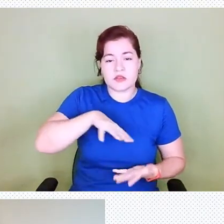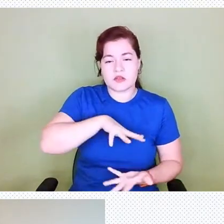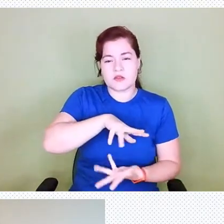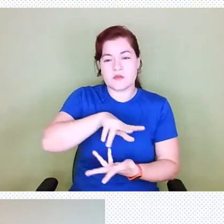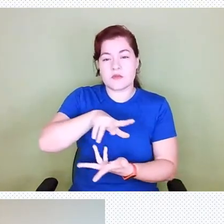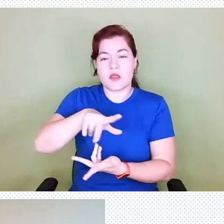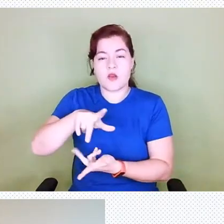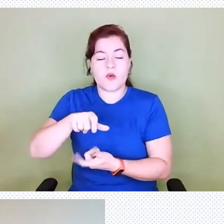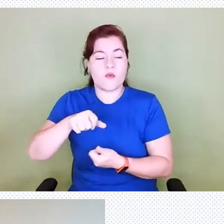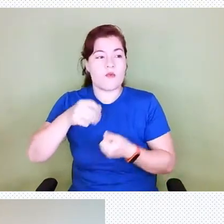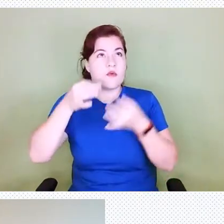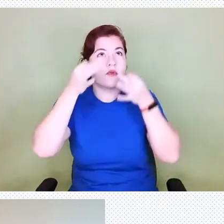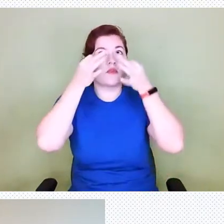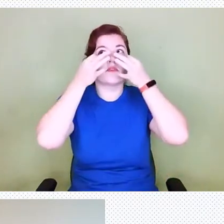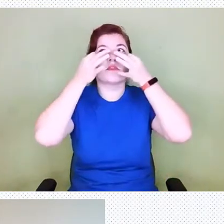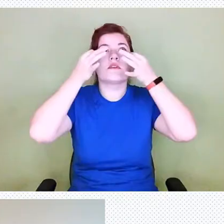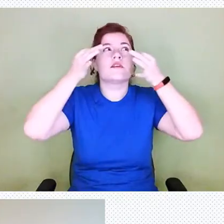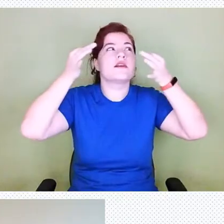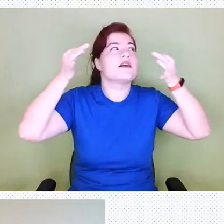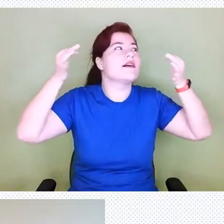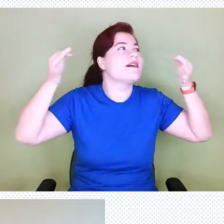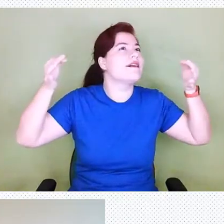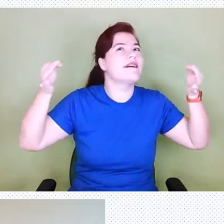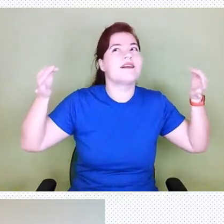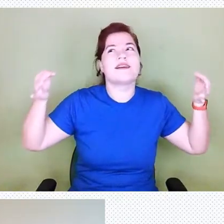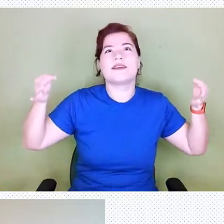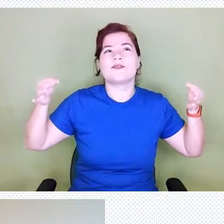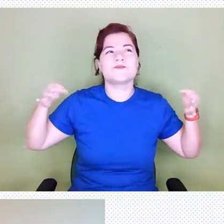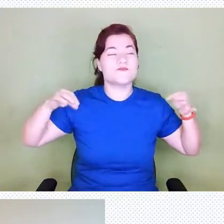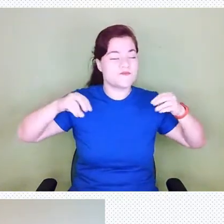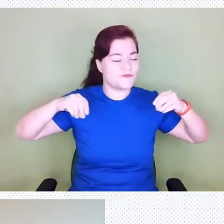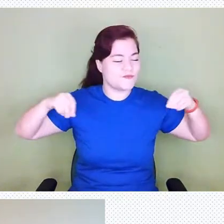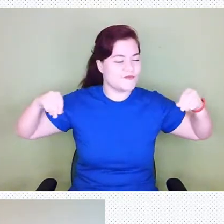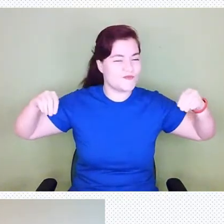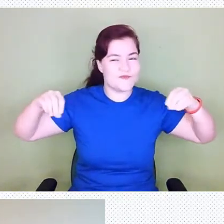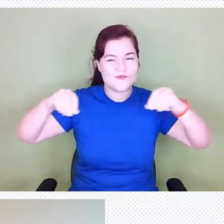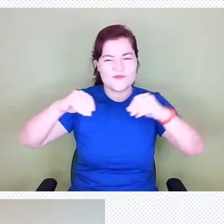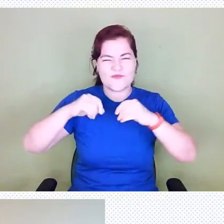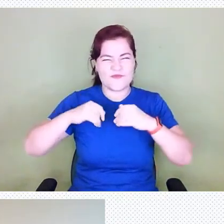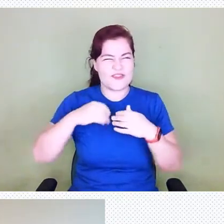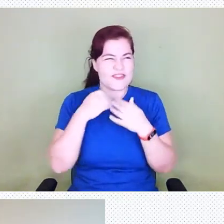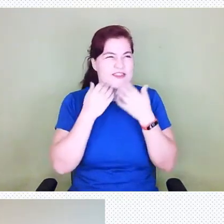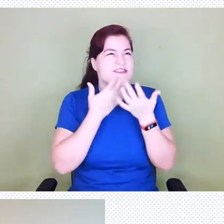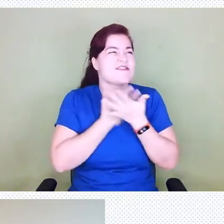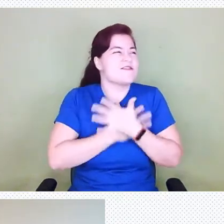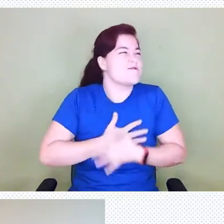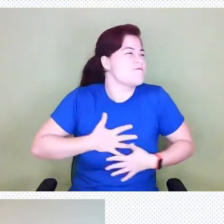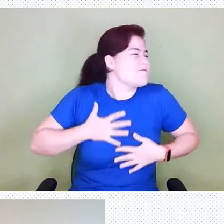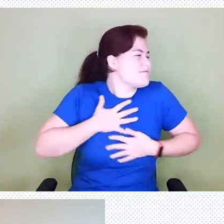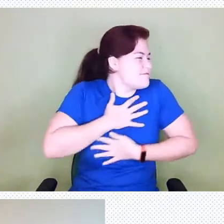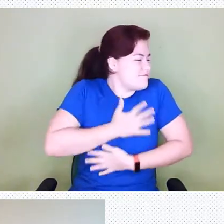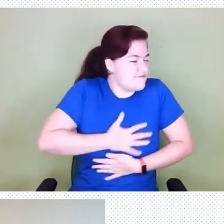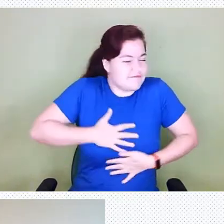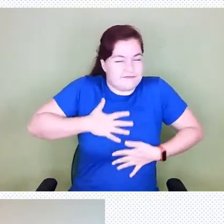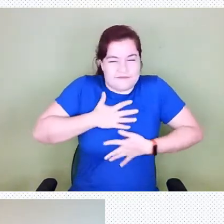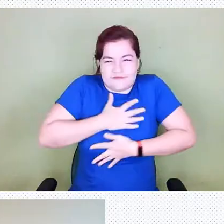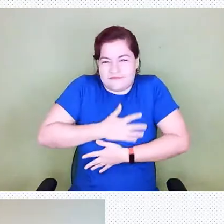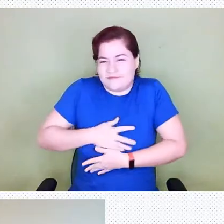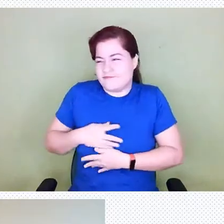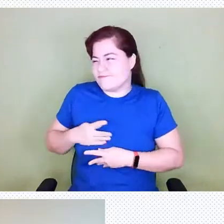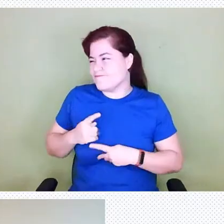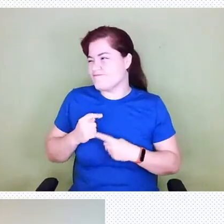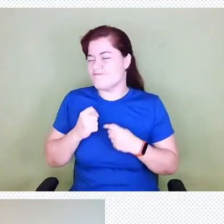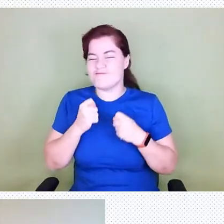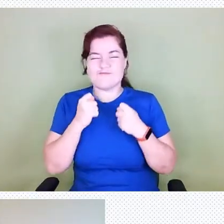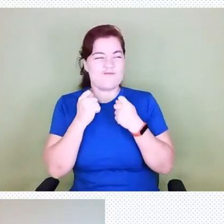apelos convidativos do mundo terreno, da sedução da riqueza, das ambições de outras coisas